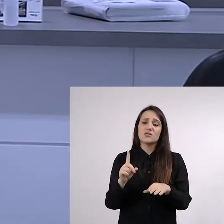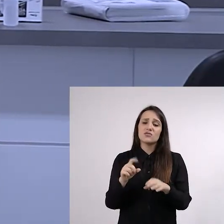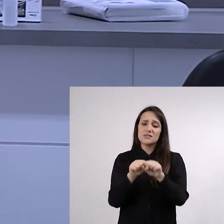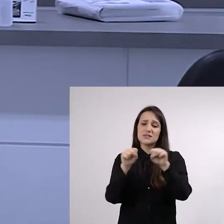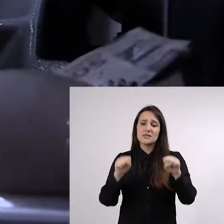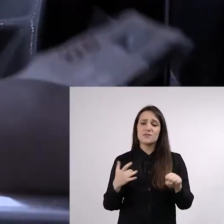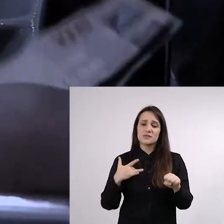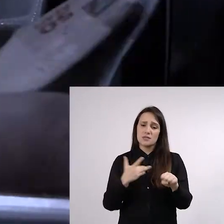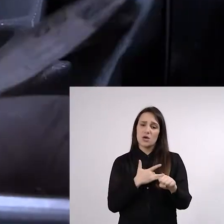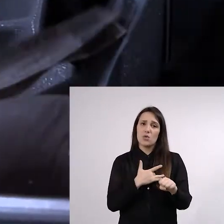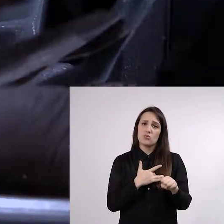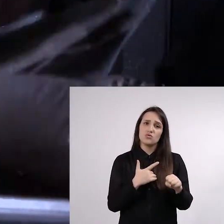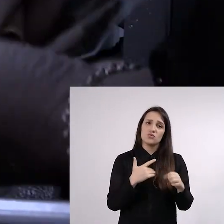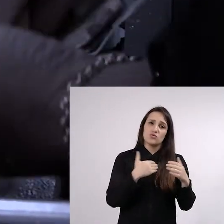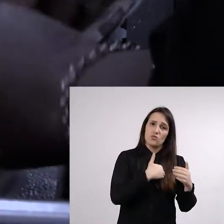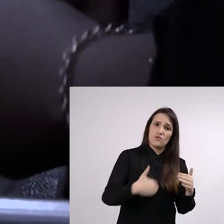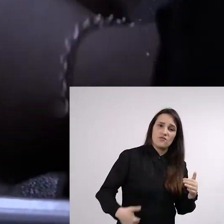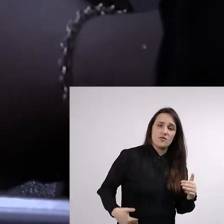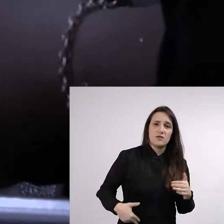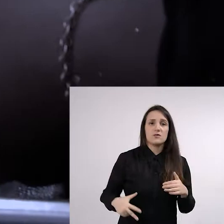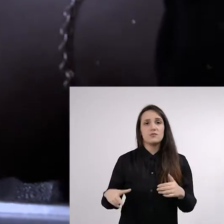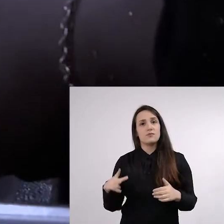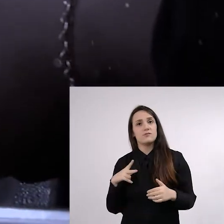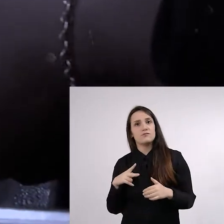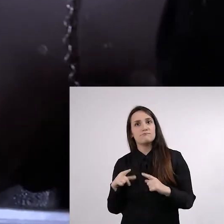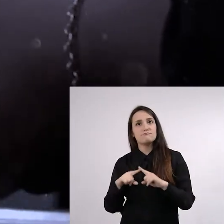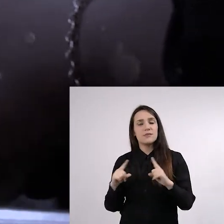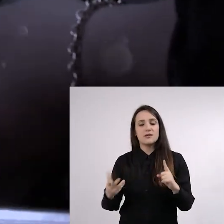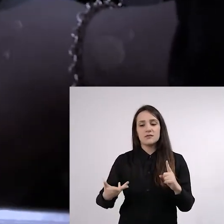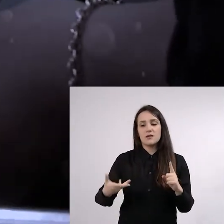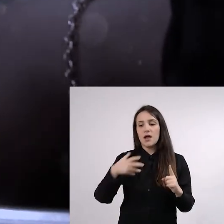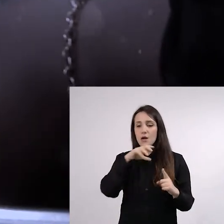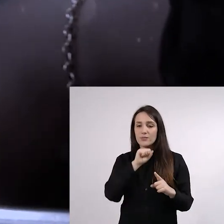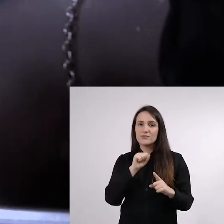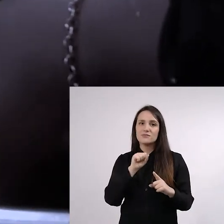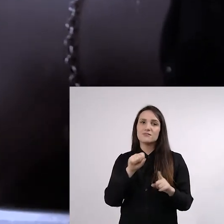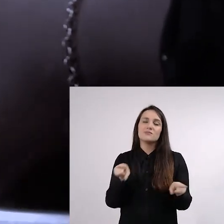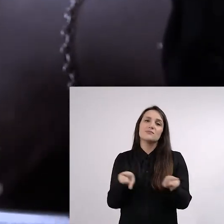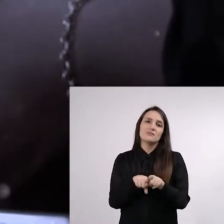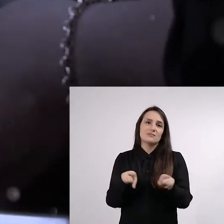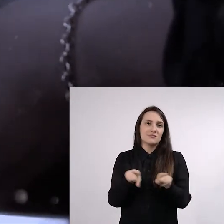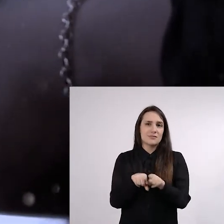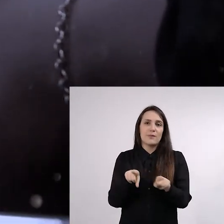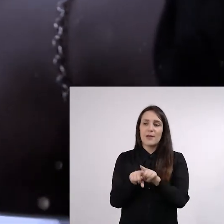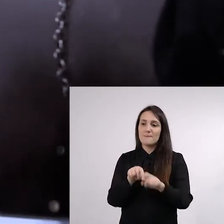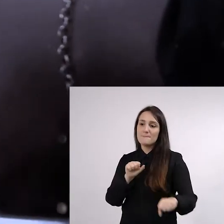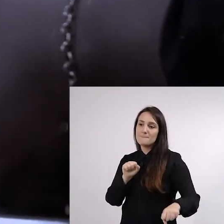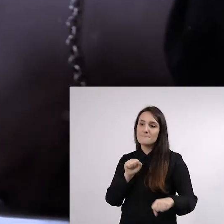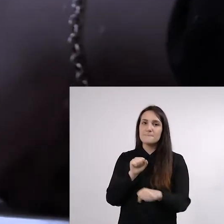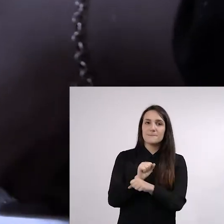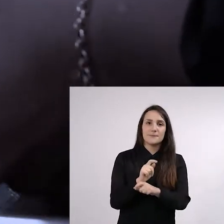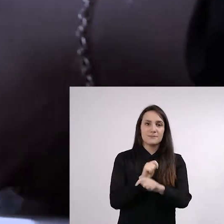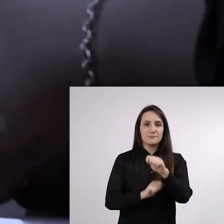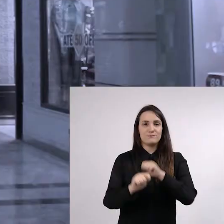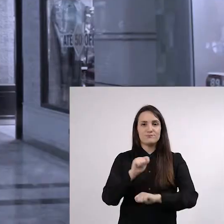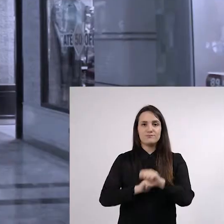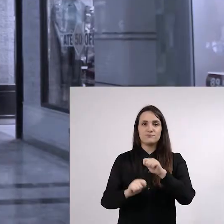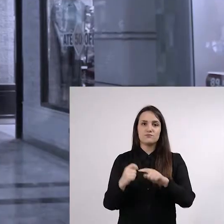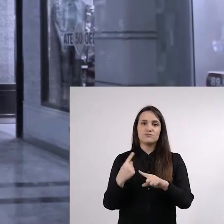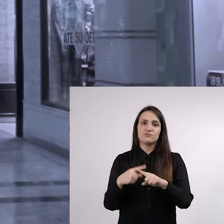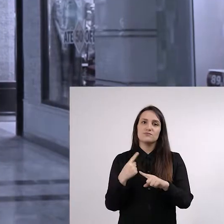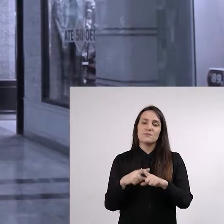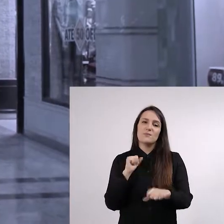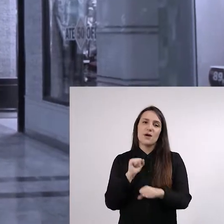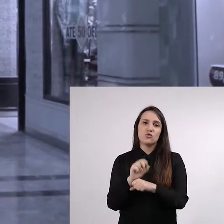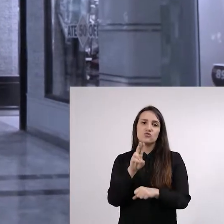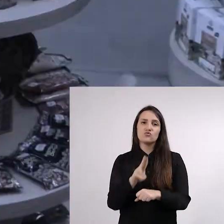e privada. Só que a redução no ritmo de contaminação gerou um efeito cascata na atividade econômica como um todo, com a